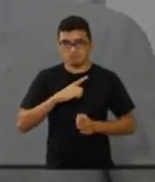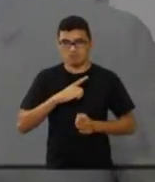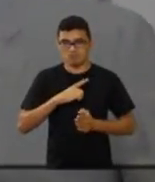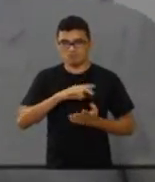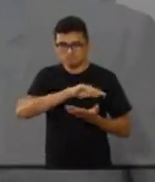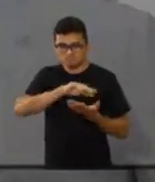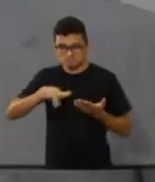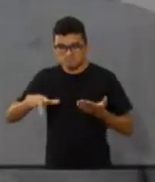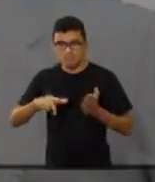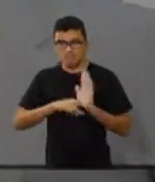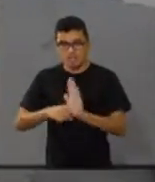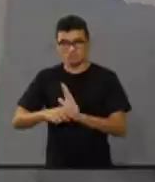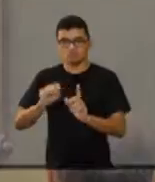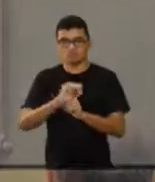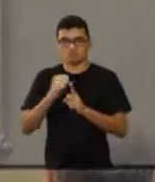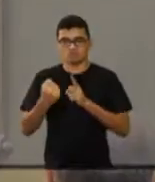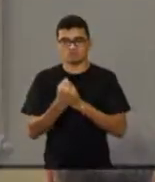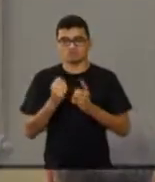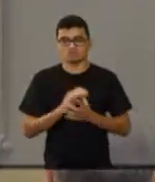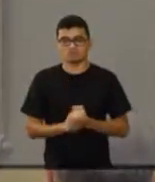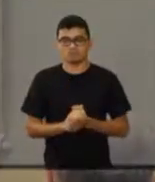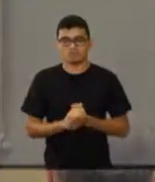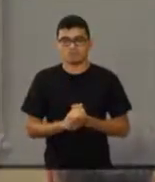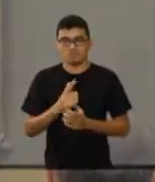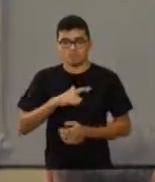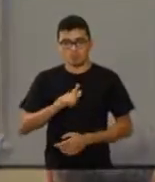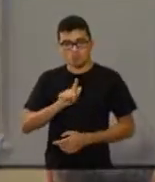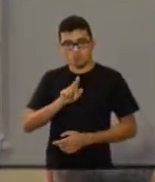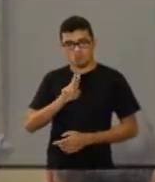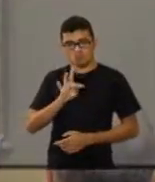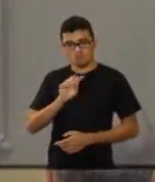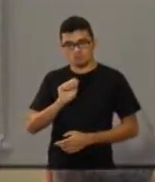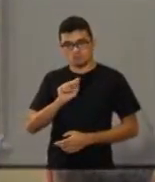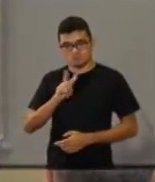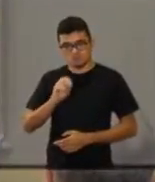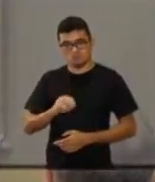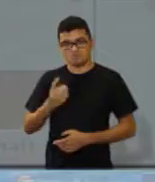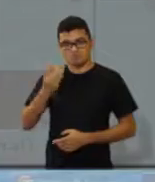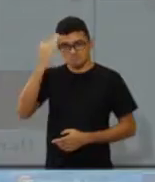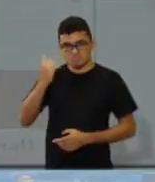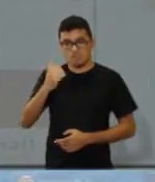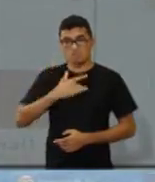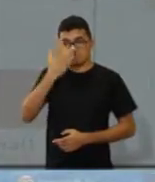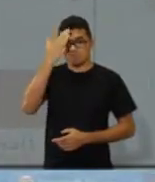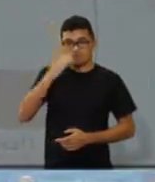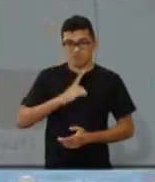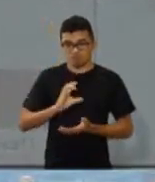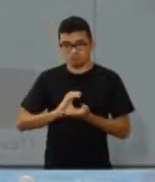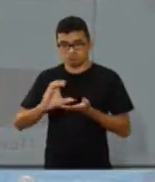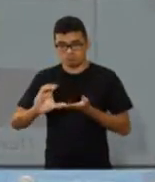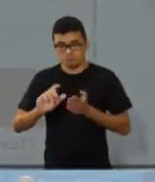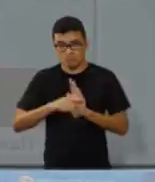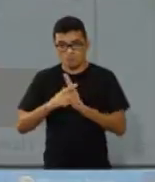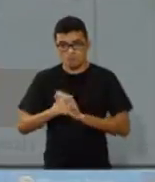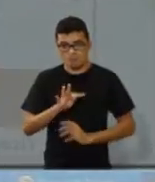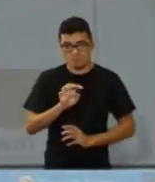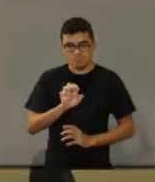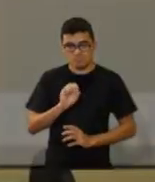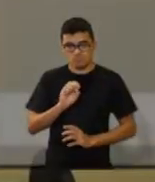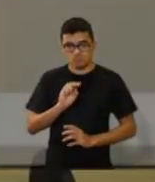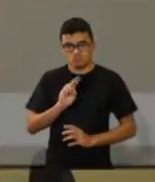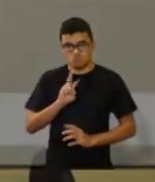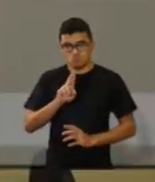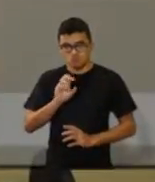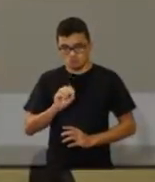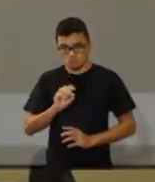a contribuir com a sociedade. Gustavo Garcia reconhece a facilidade de investimento a partir do Tesouro Direto. É